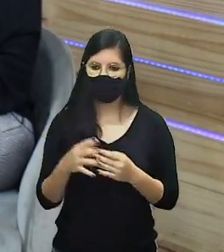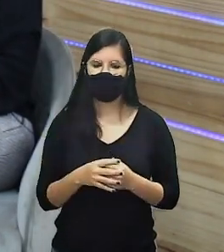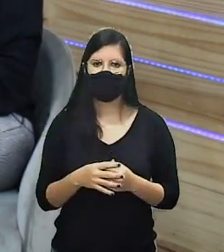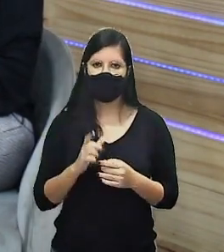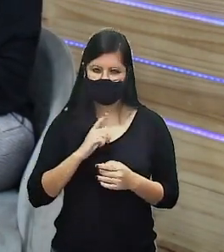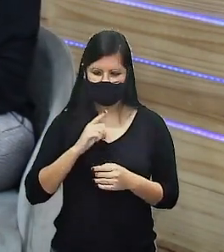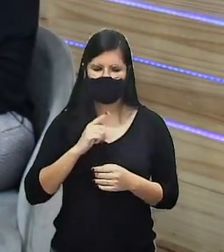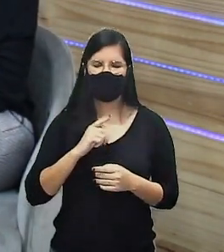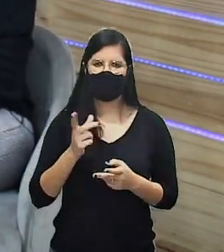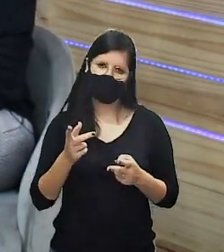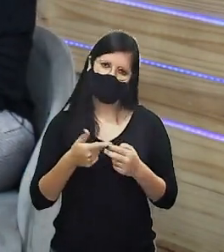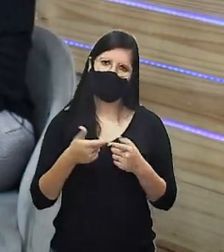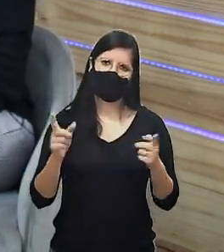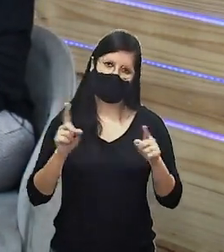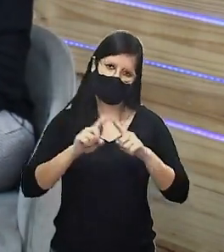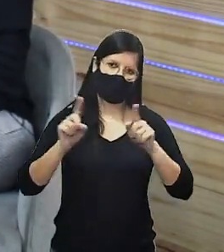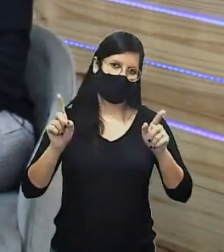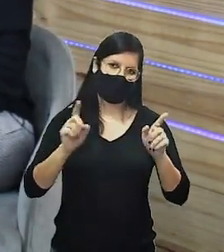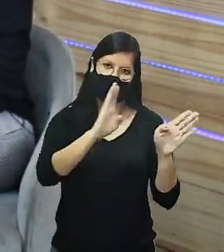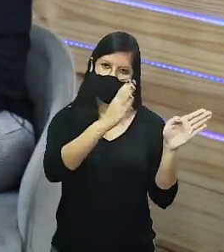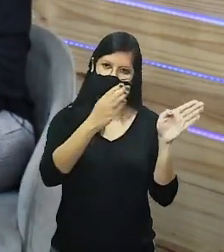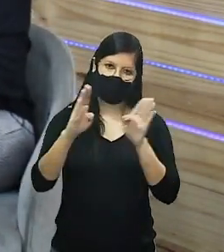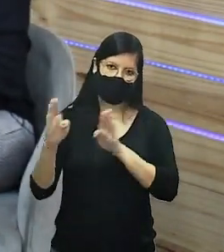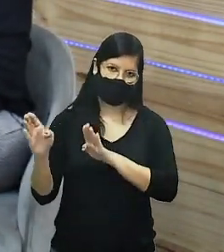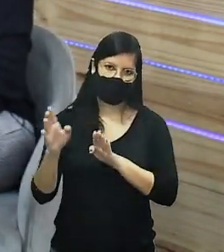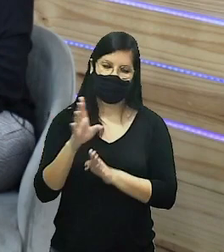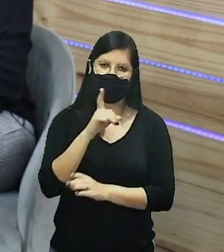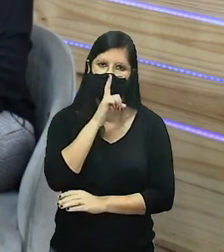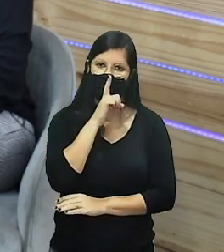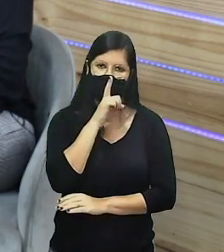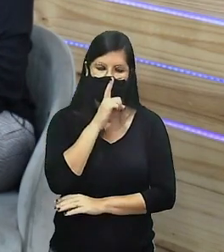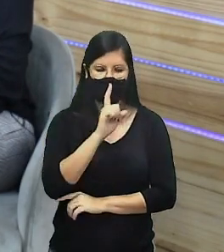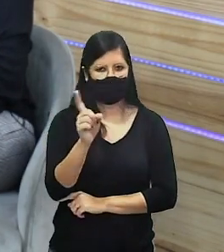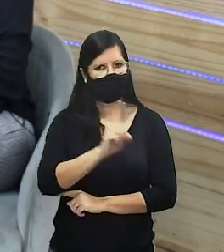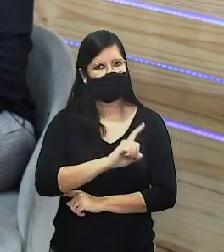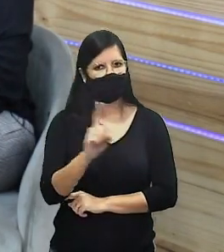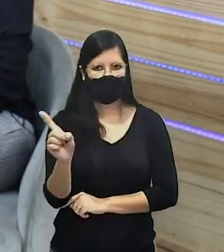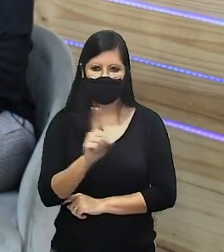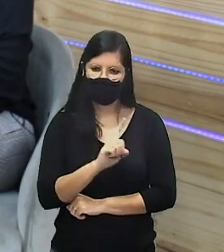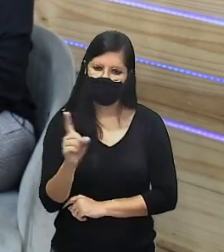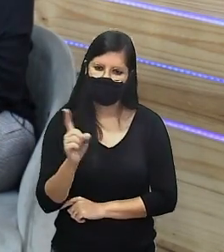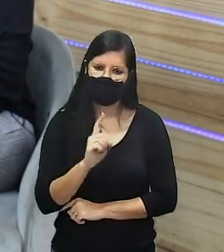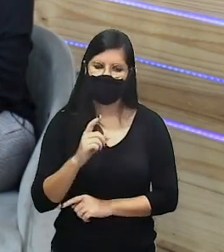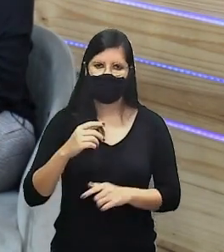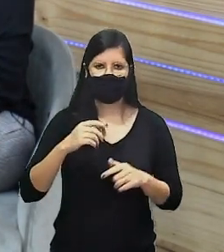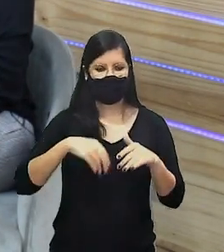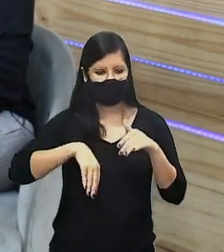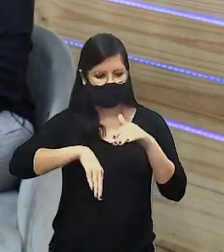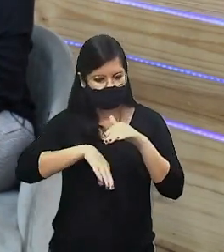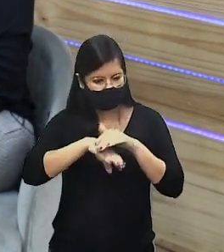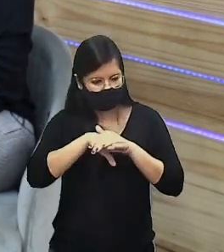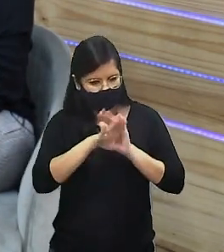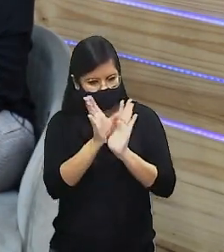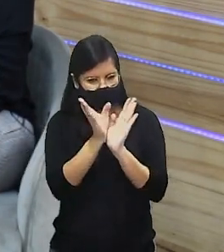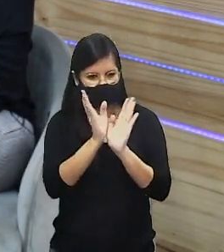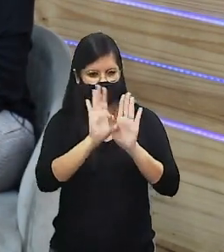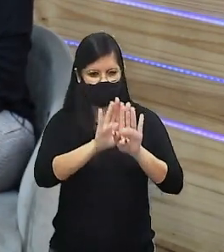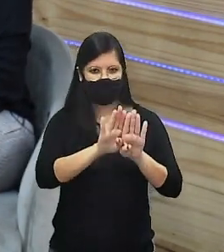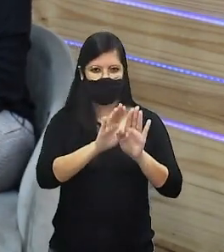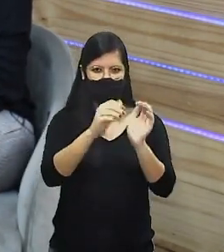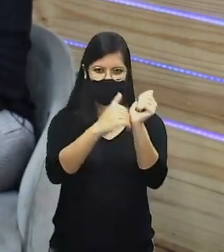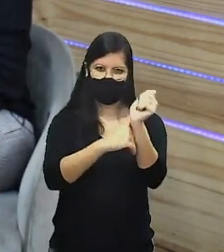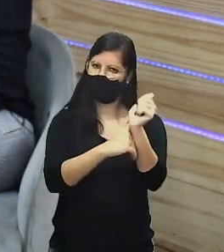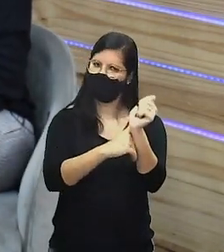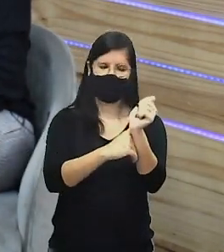né? Mas a biblioteca não é mais o lugar do silêncio. Não é mais o lugar do sagrado. Não é mais o lugar do